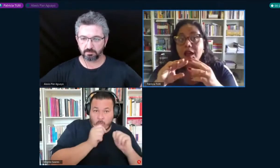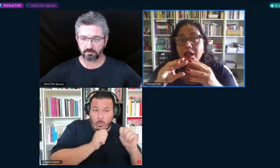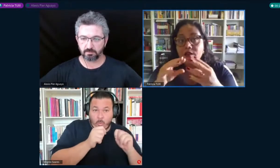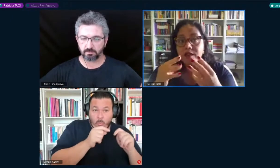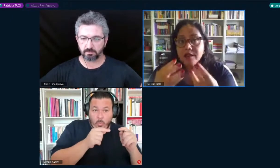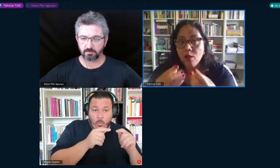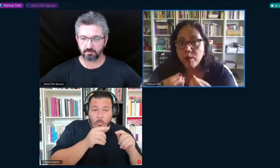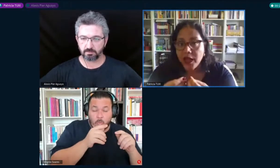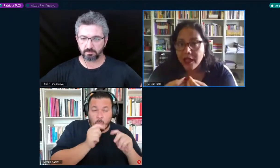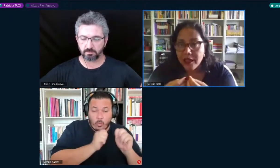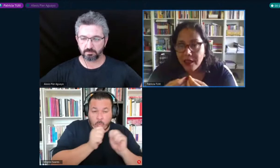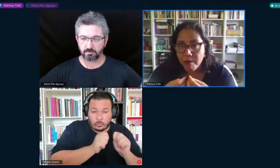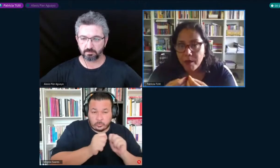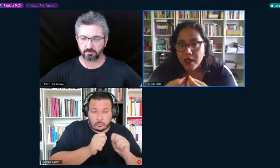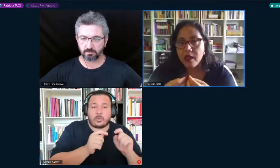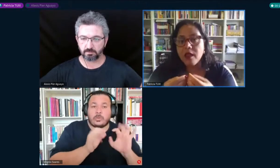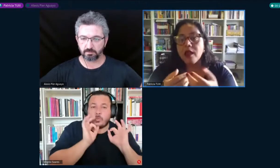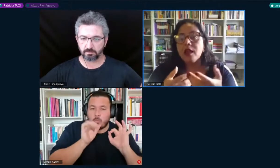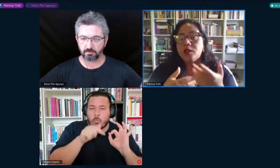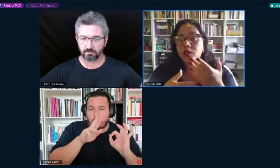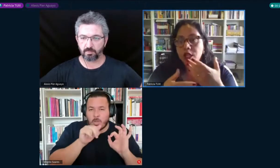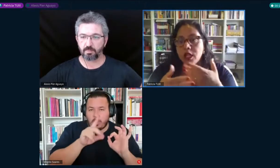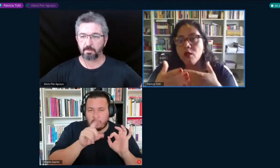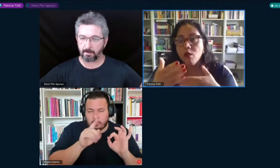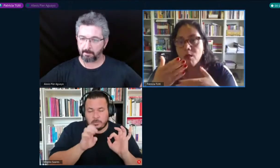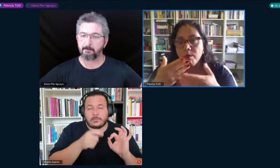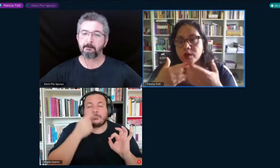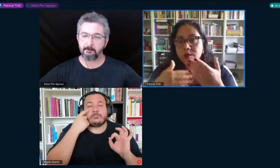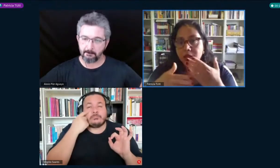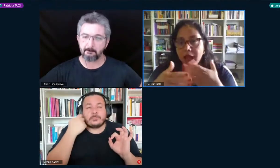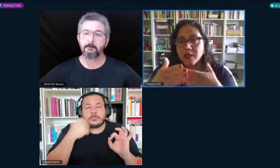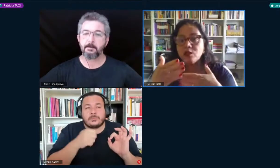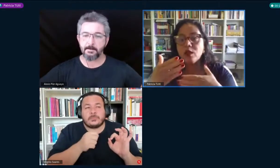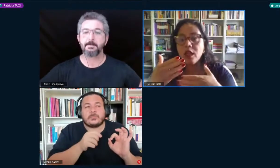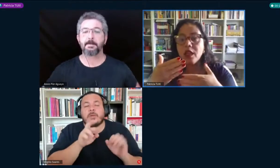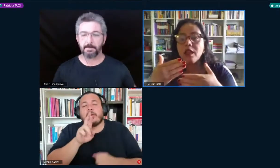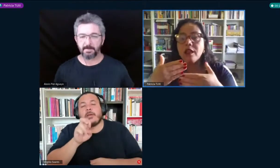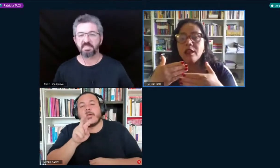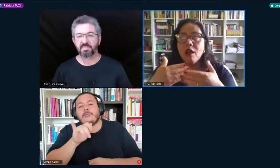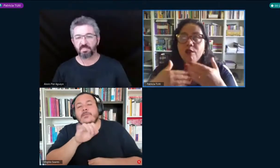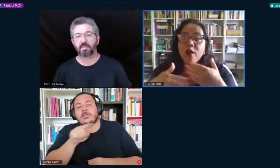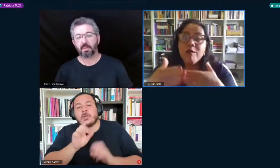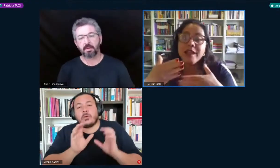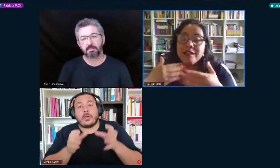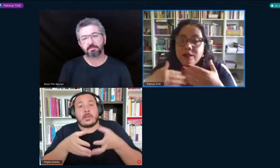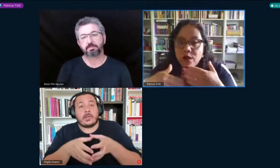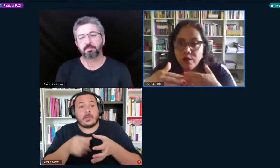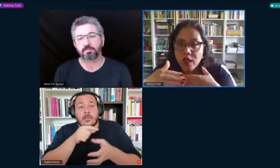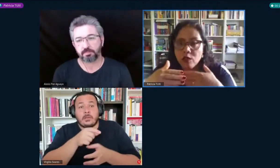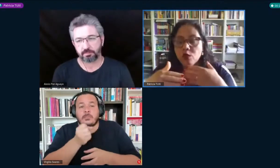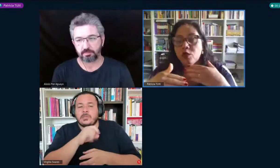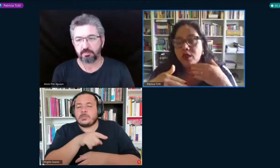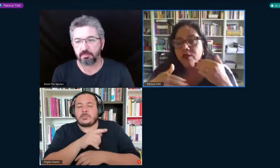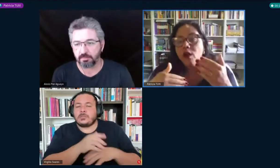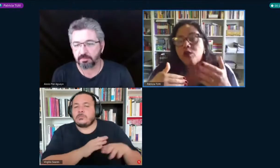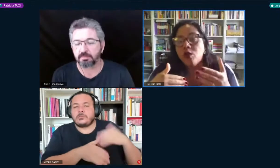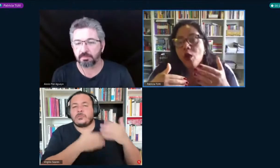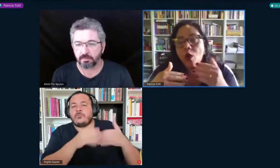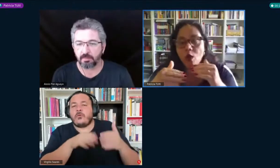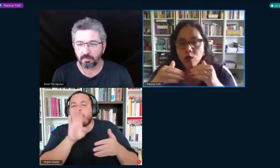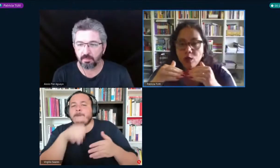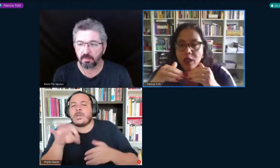uma revisão por equipe de uma possibilidade do que não foi bem desenvolvido, ou do